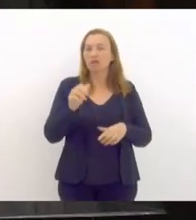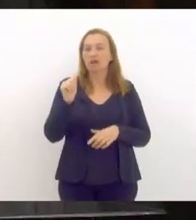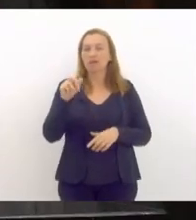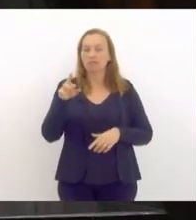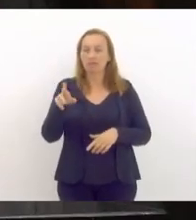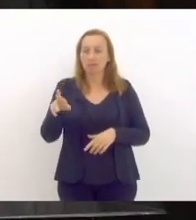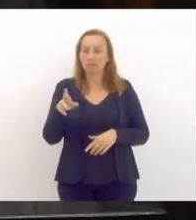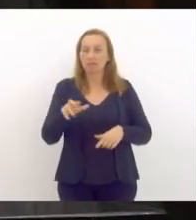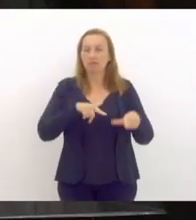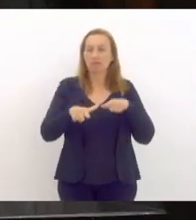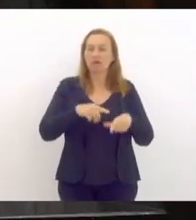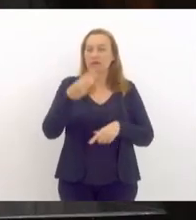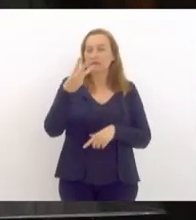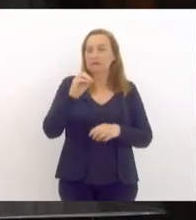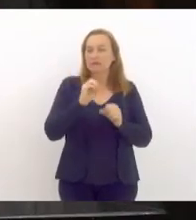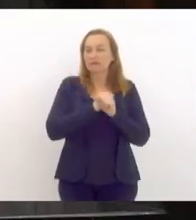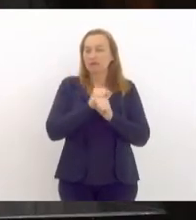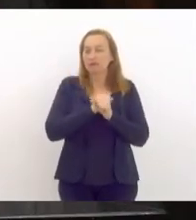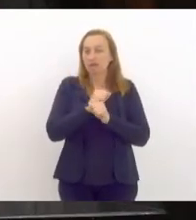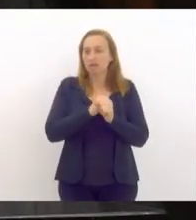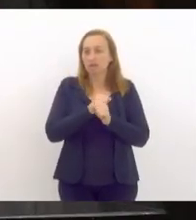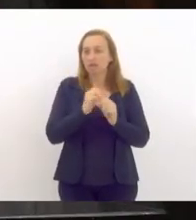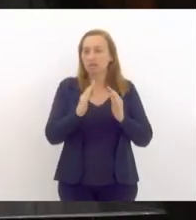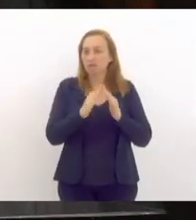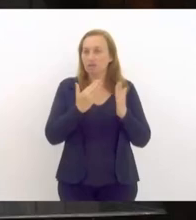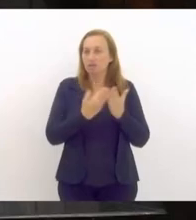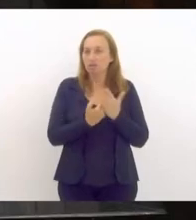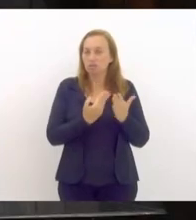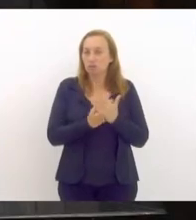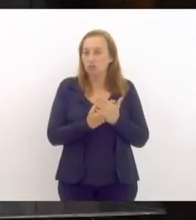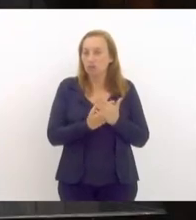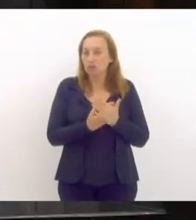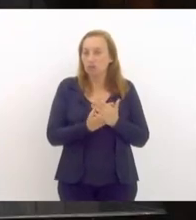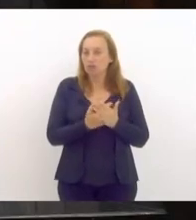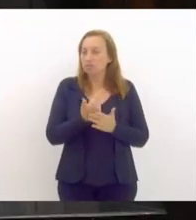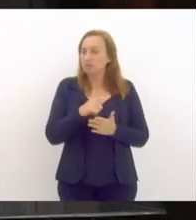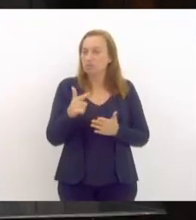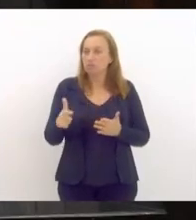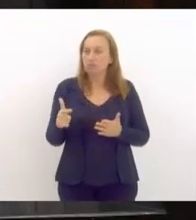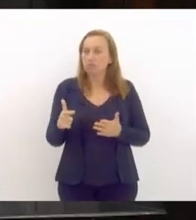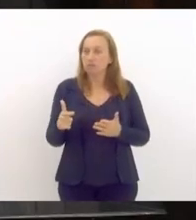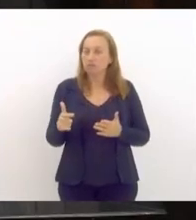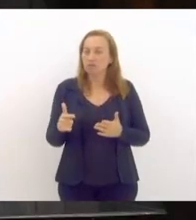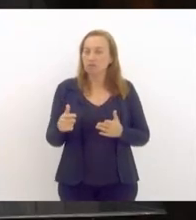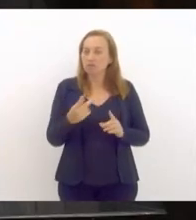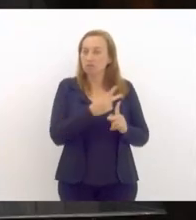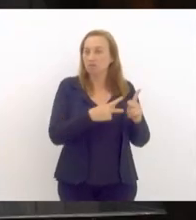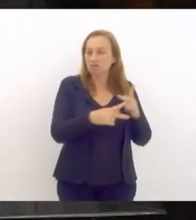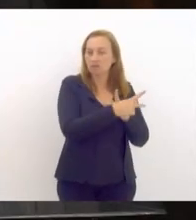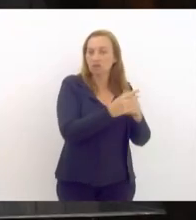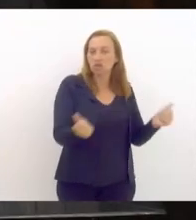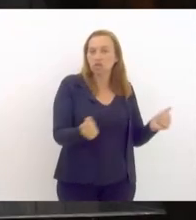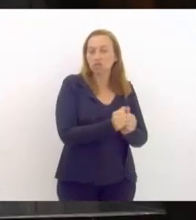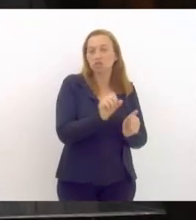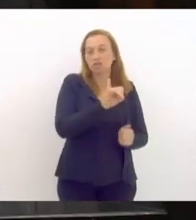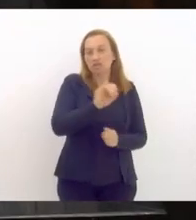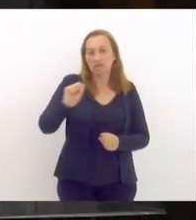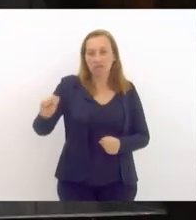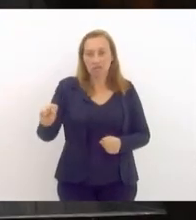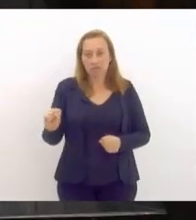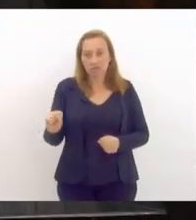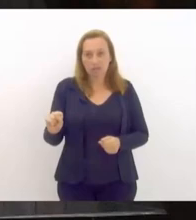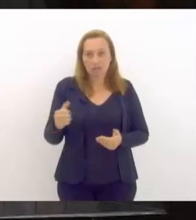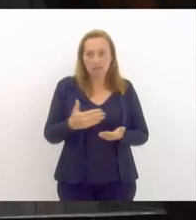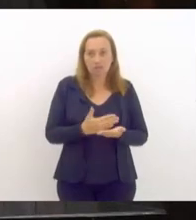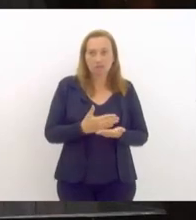alguns deles 30 anos na rede sem ter a contribuição previdenciária depositada junto ao INSS porque